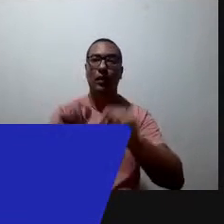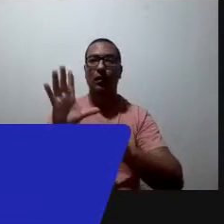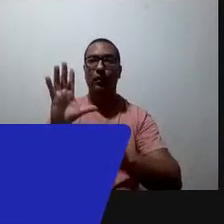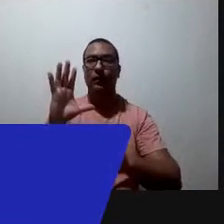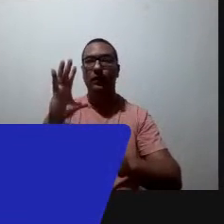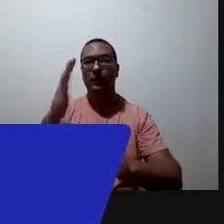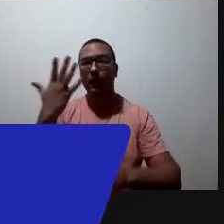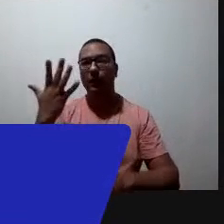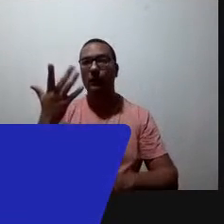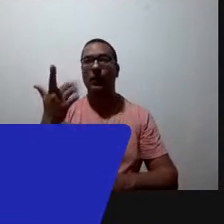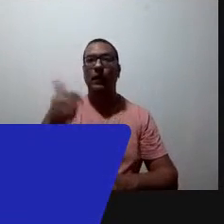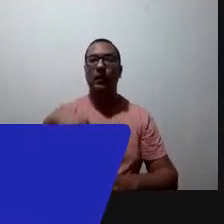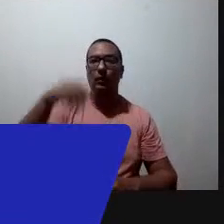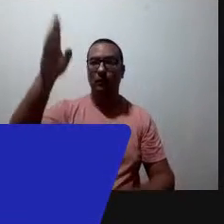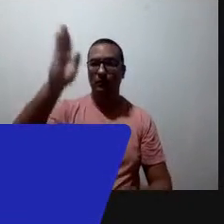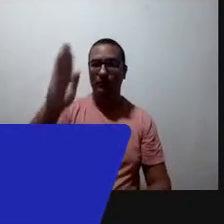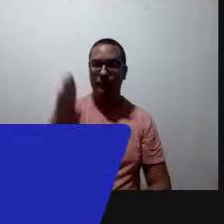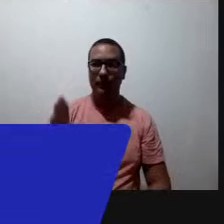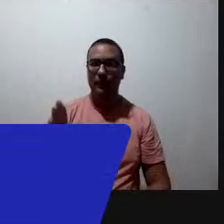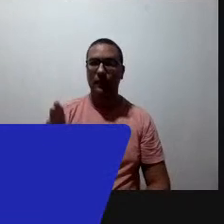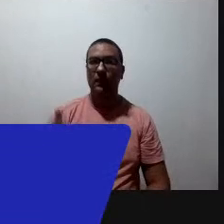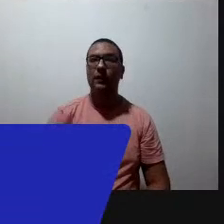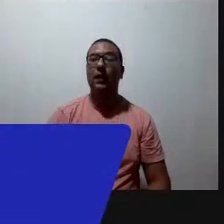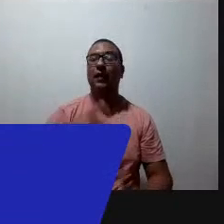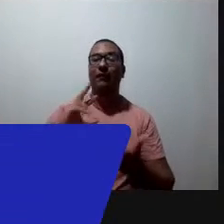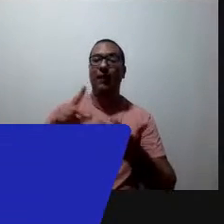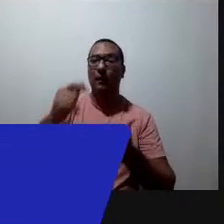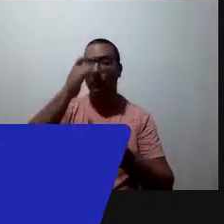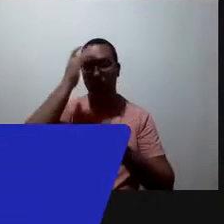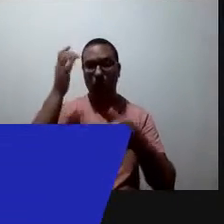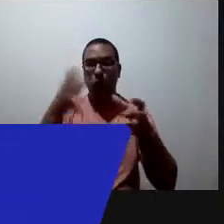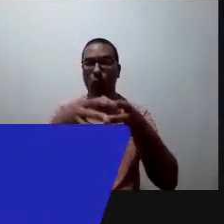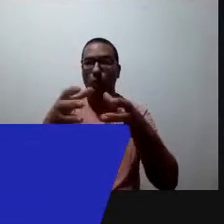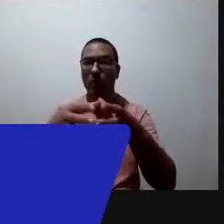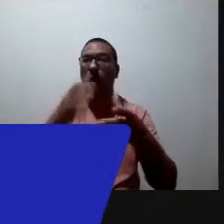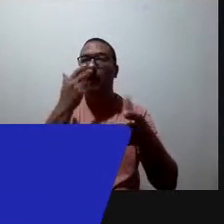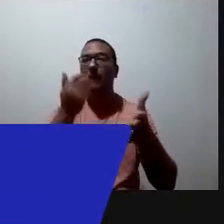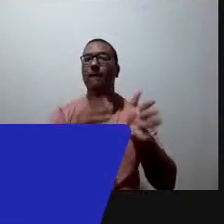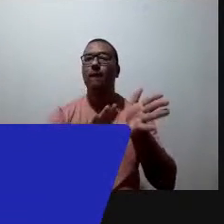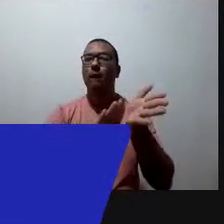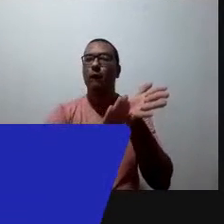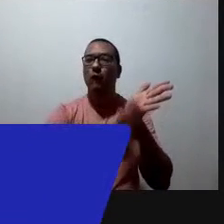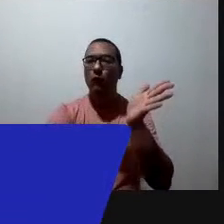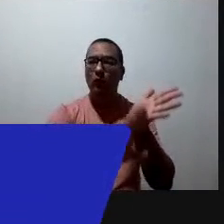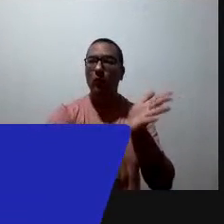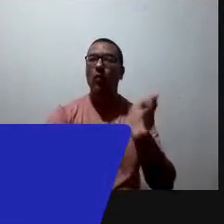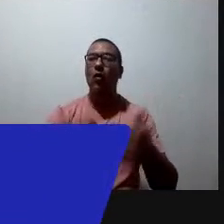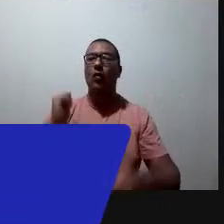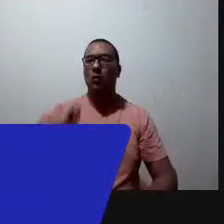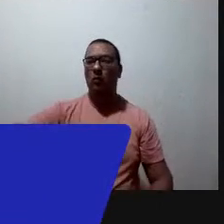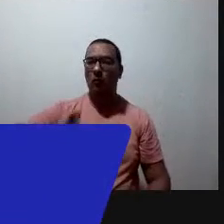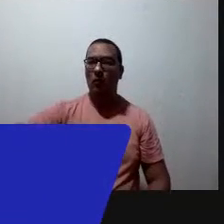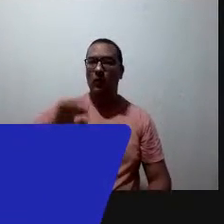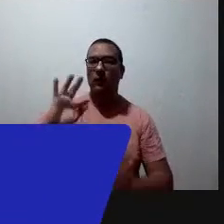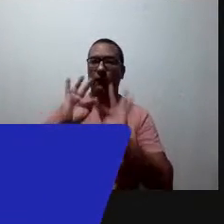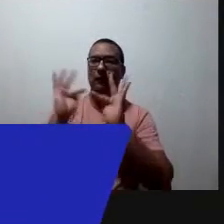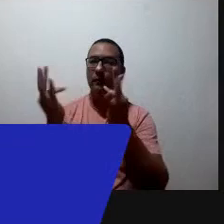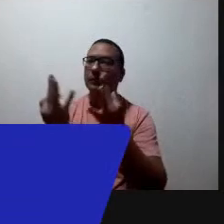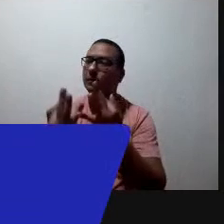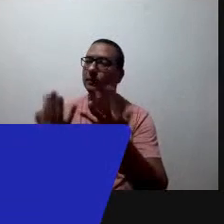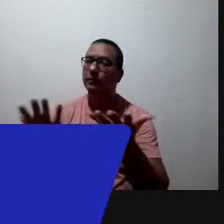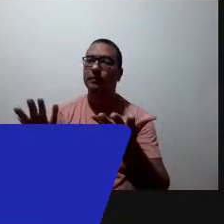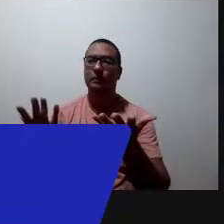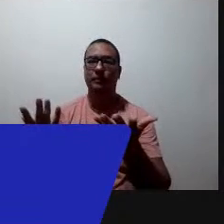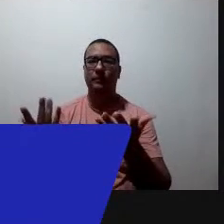pessoas no Brasil que estavam desassistidas, que estavam fora, inclusive, do Bolsa Família. Efetivamente,